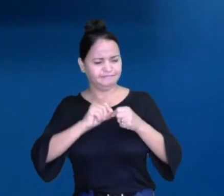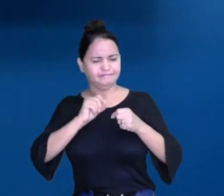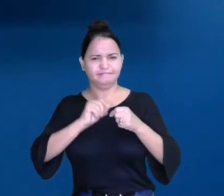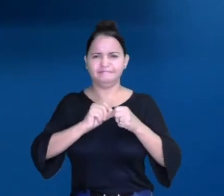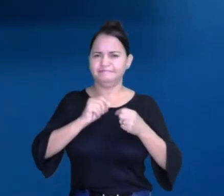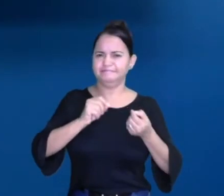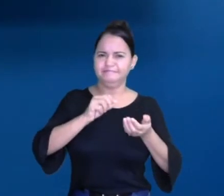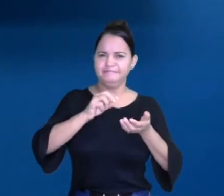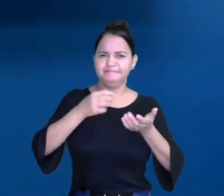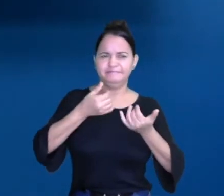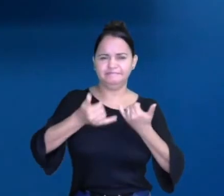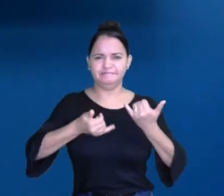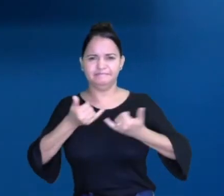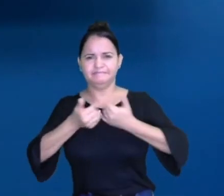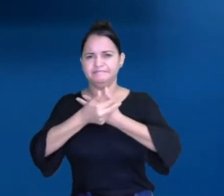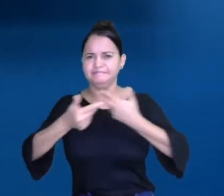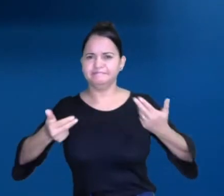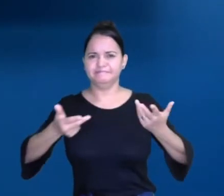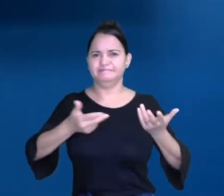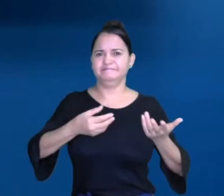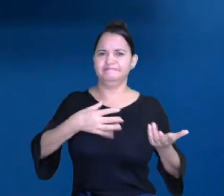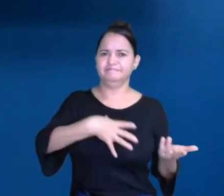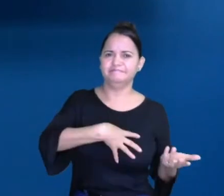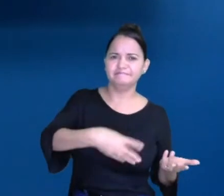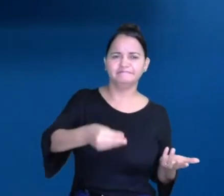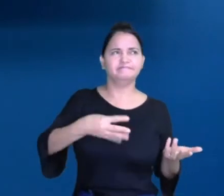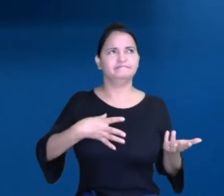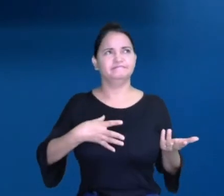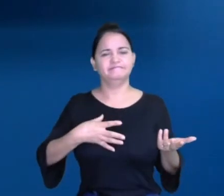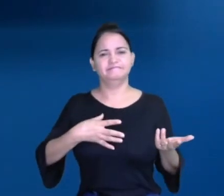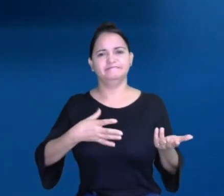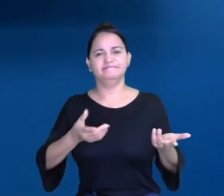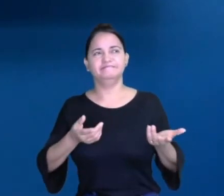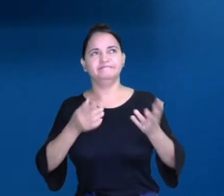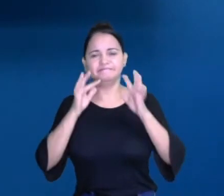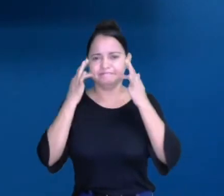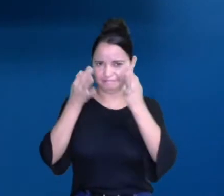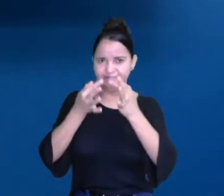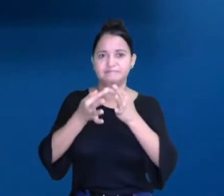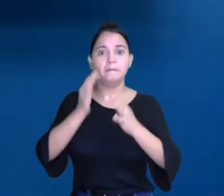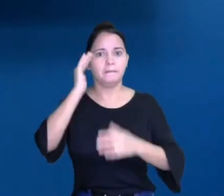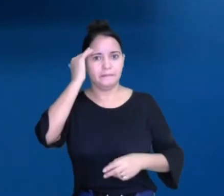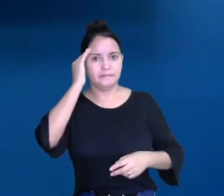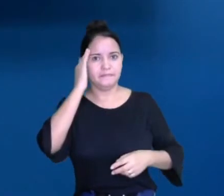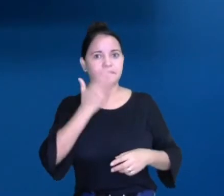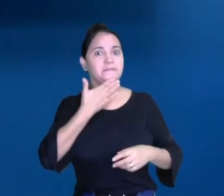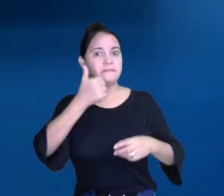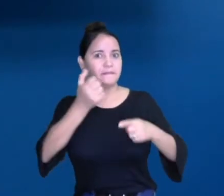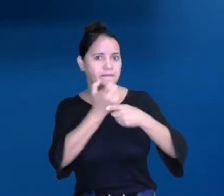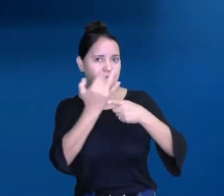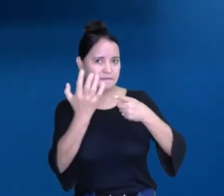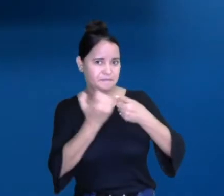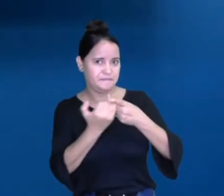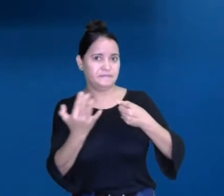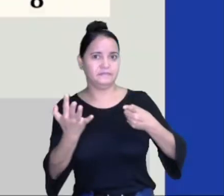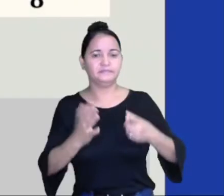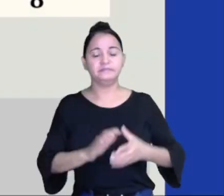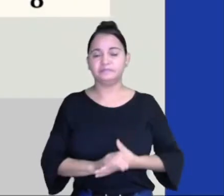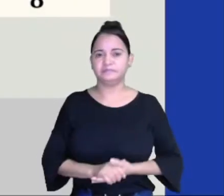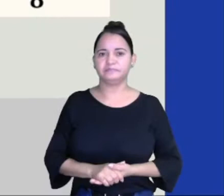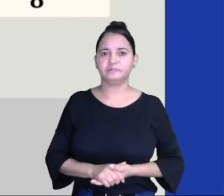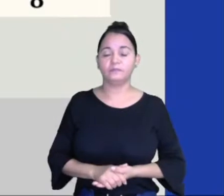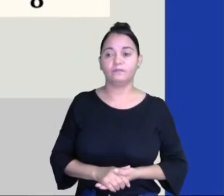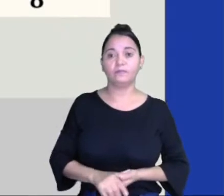com seus filhos, né? Com seus familiares, para poder entender um pouco mais de fração. Então, vamos para a telinha.